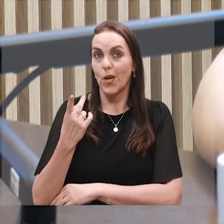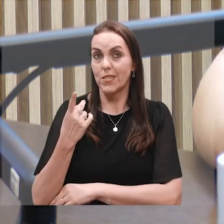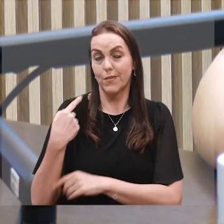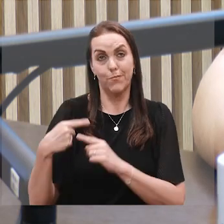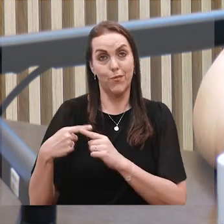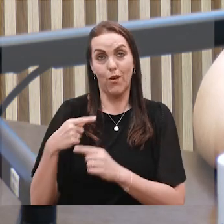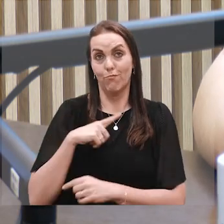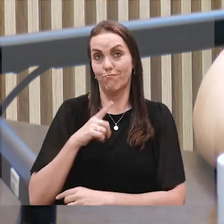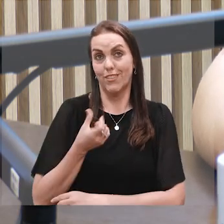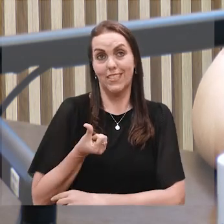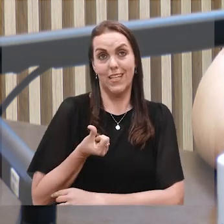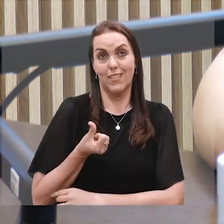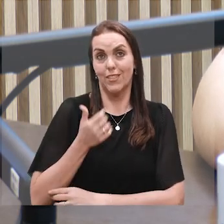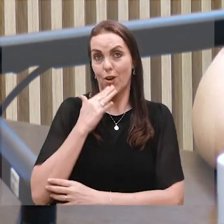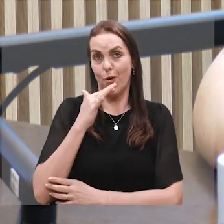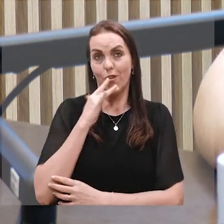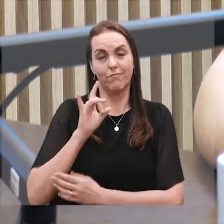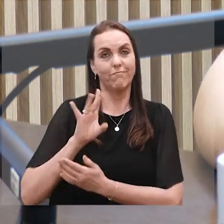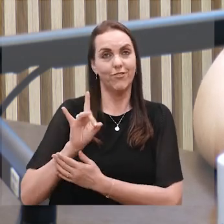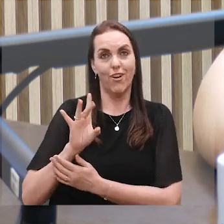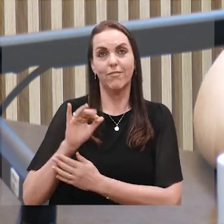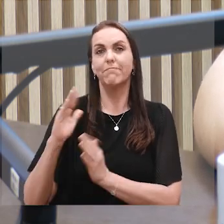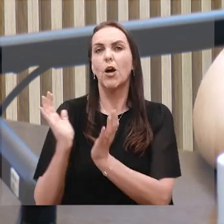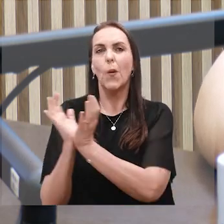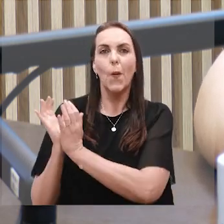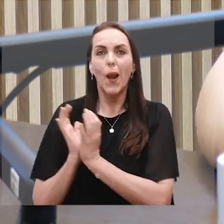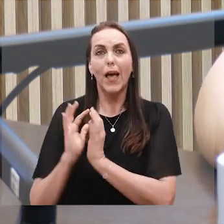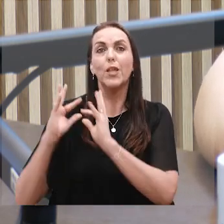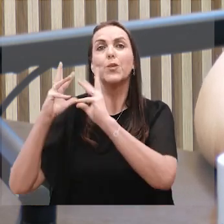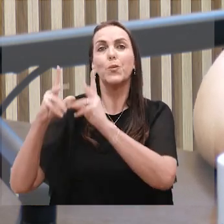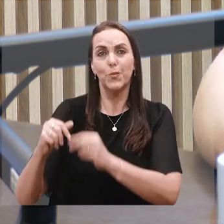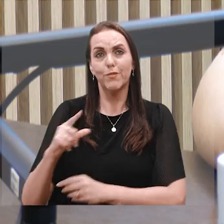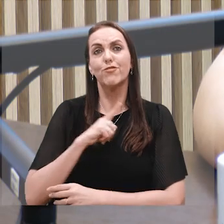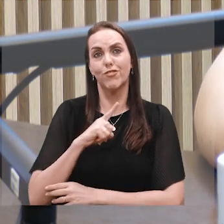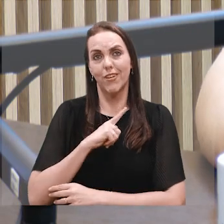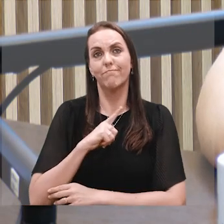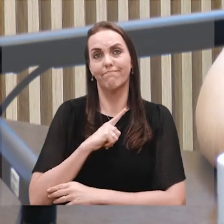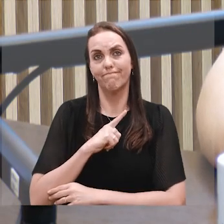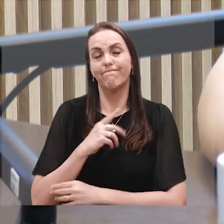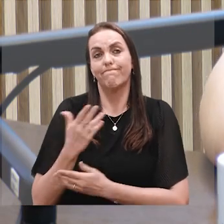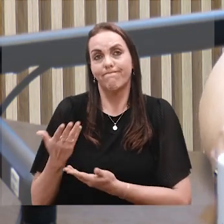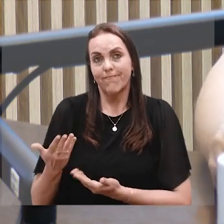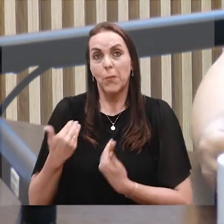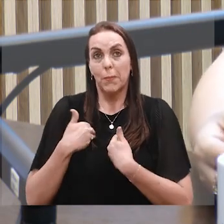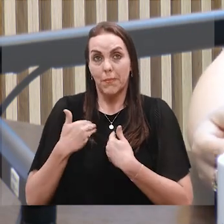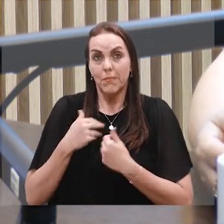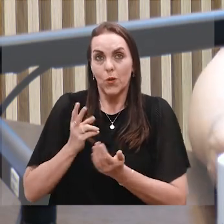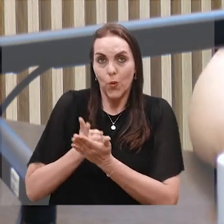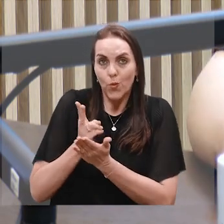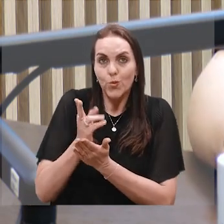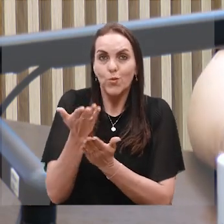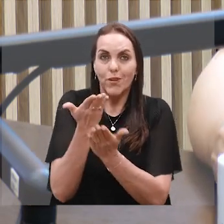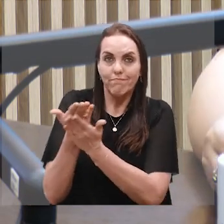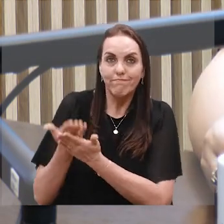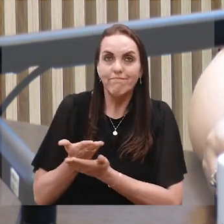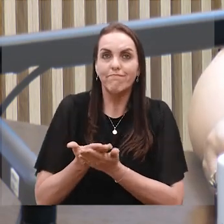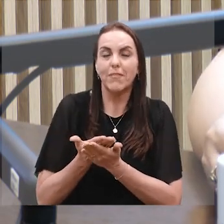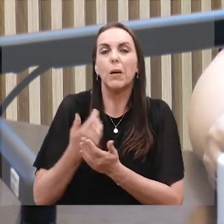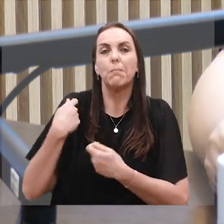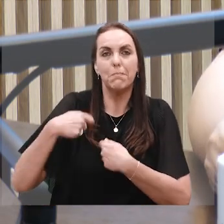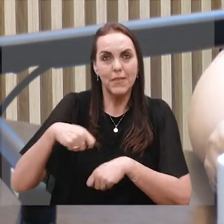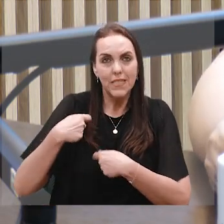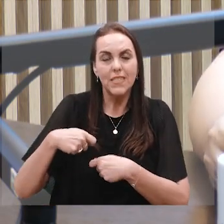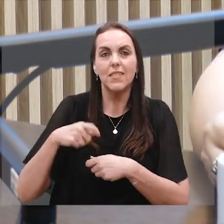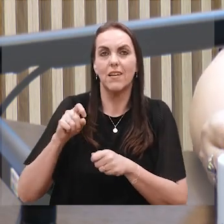cores, porque eu tinha de 6 cores. E todos os meus colegas tinham de 12 cores. E para mim continuar estudando, eu